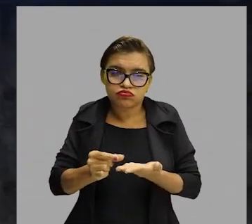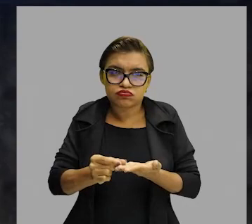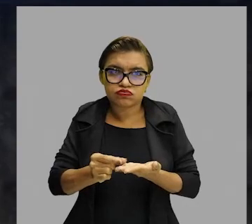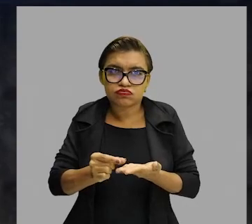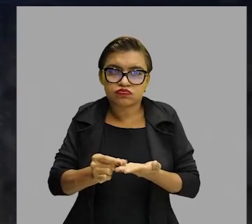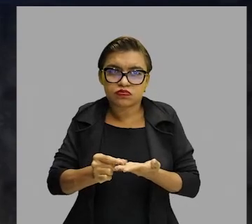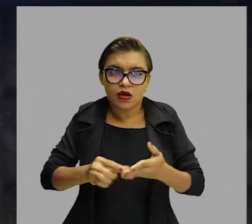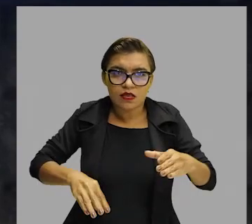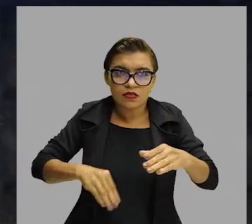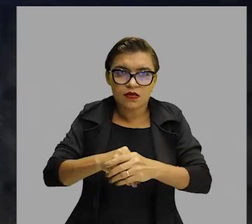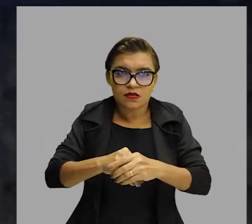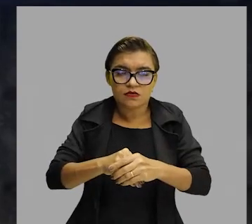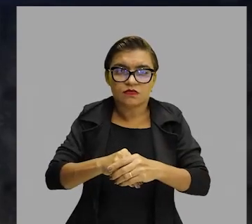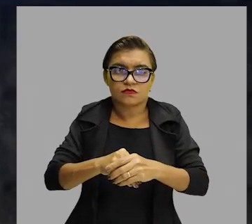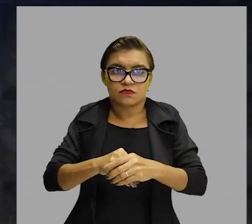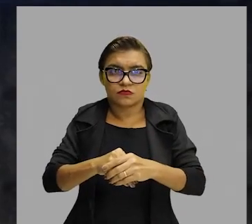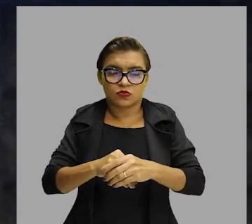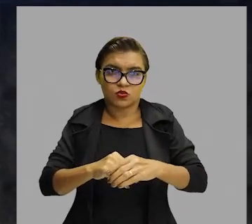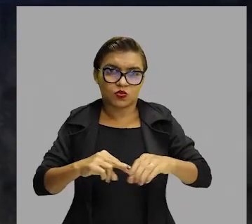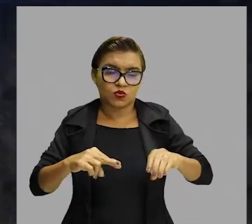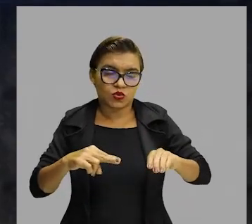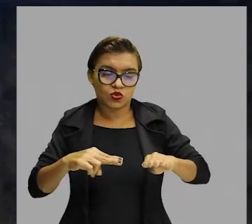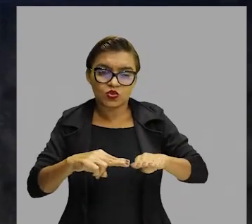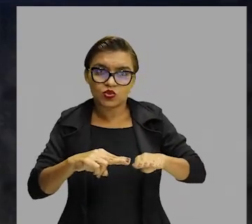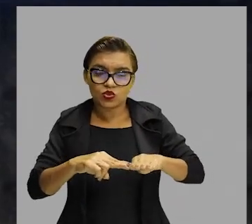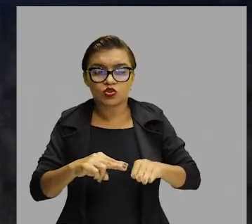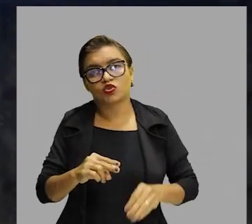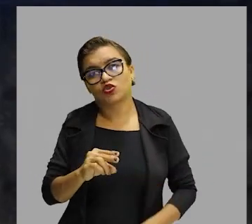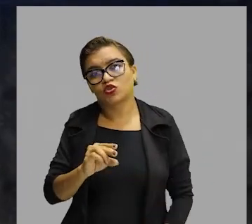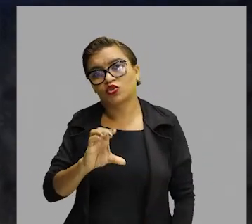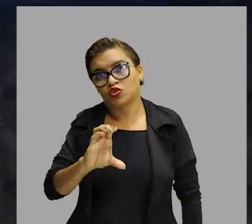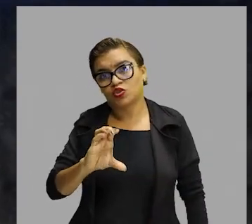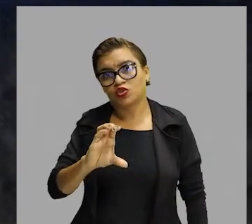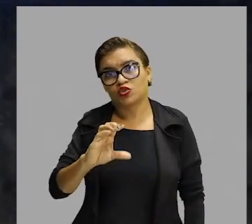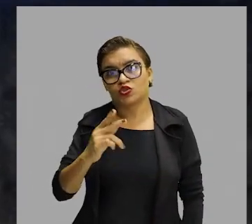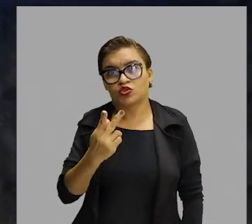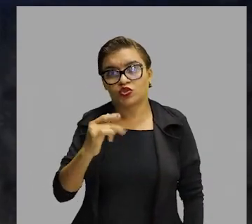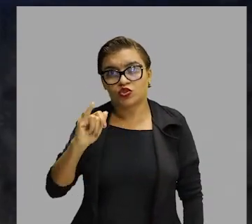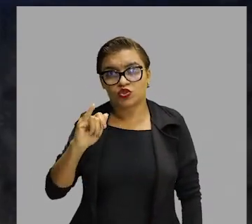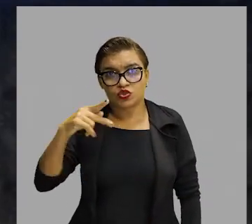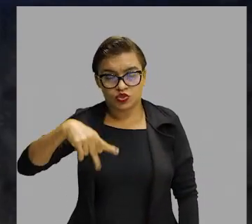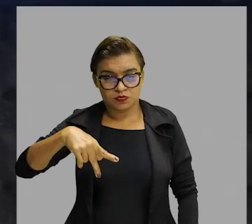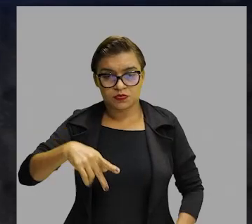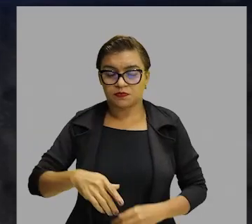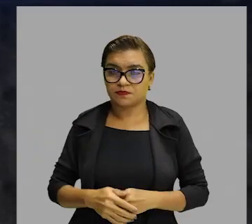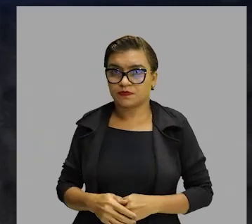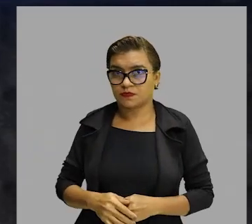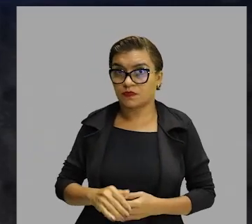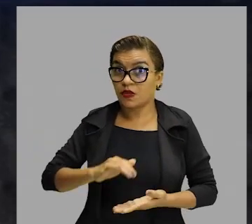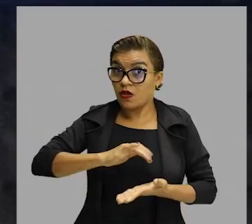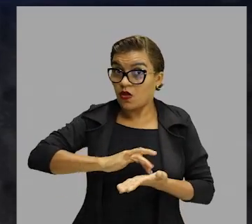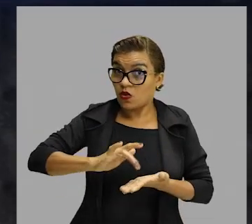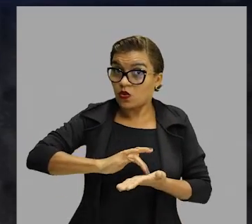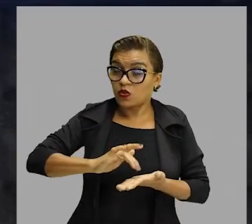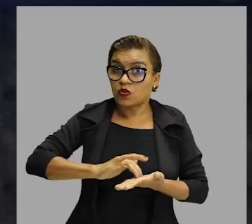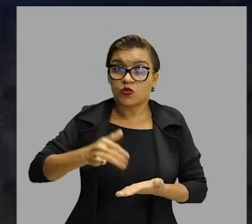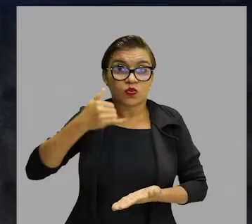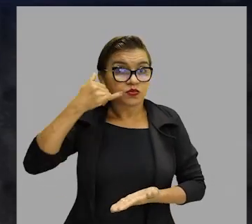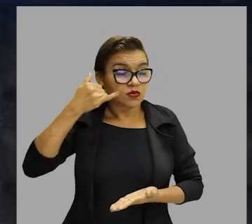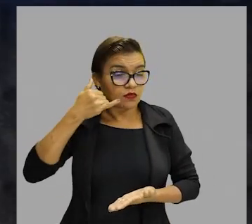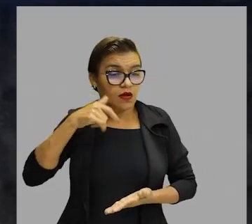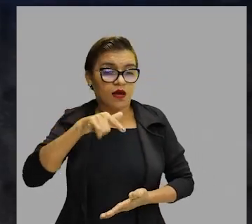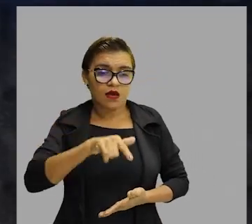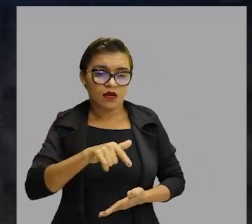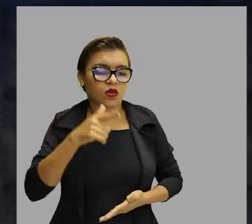que vem dentro de alguns chips. Certo? O celular é um exemplo muito clássico disso. Okay? O celular ele só consegue